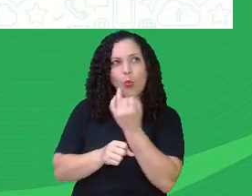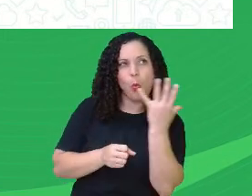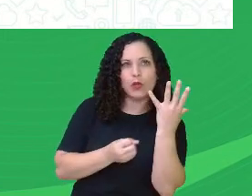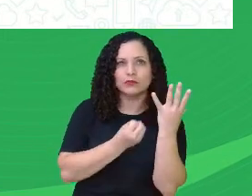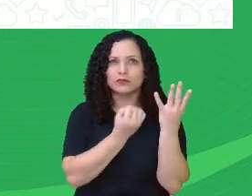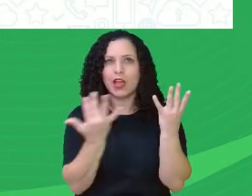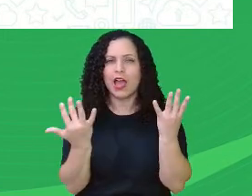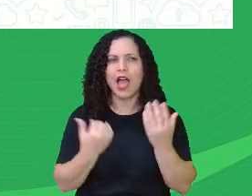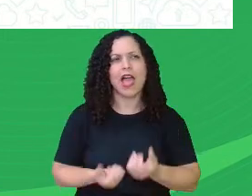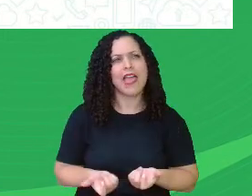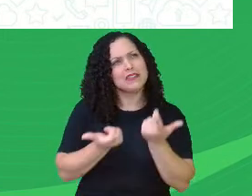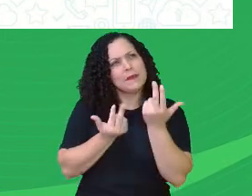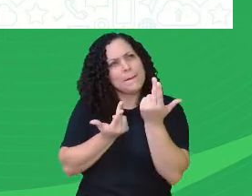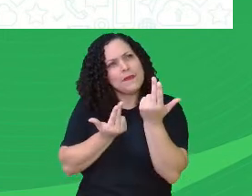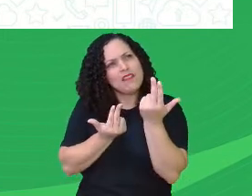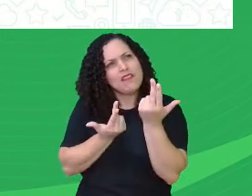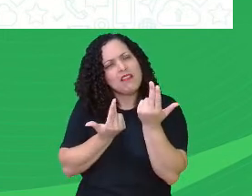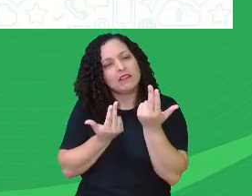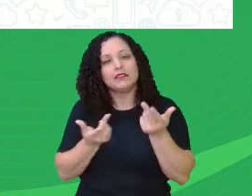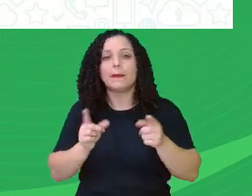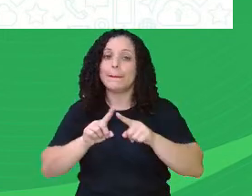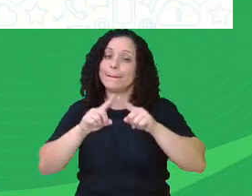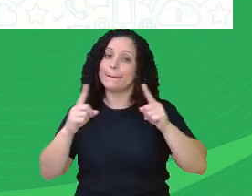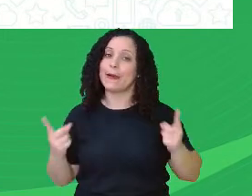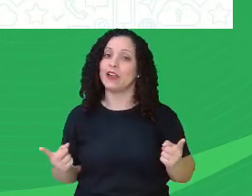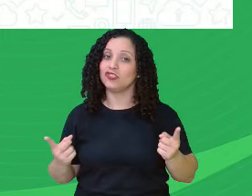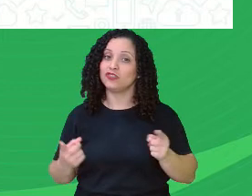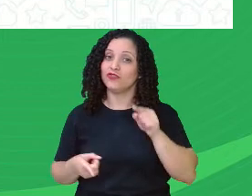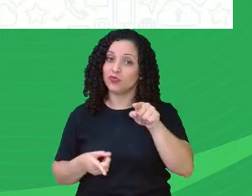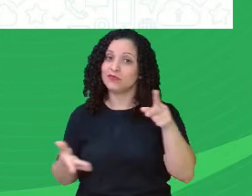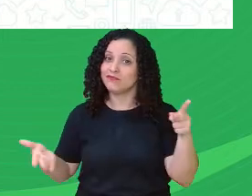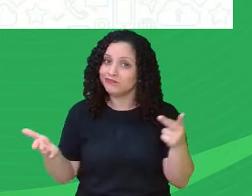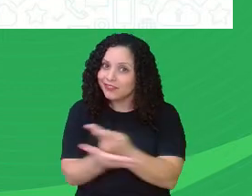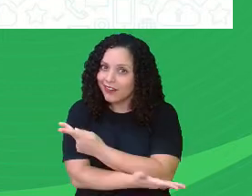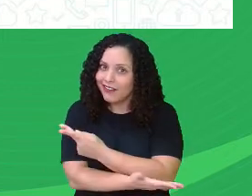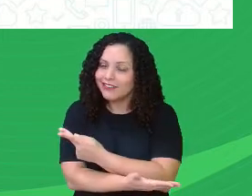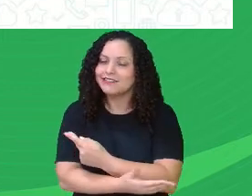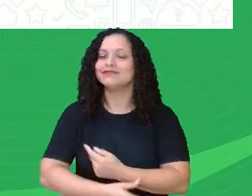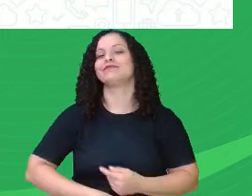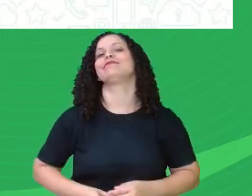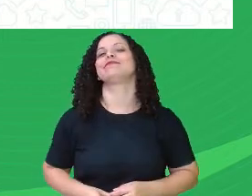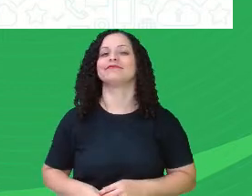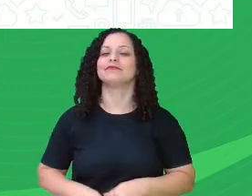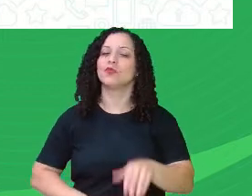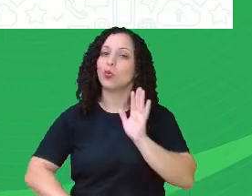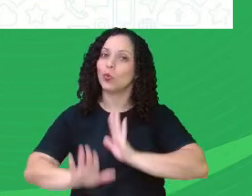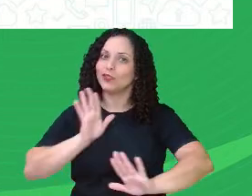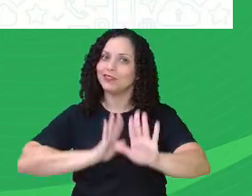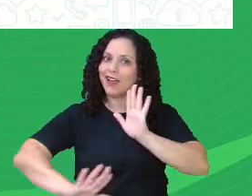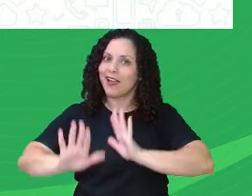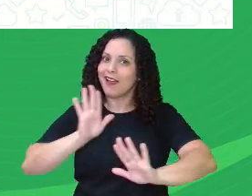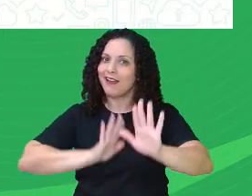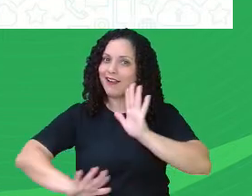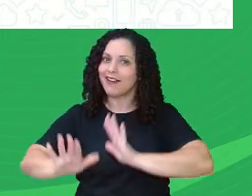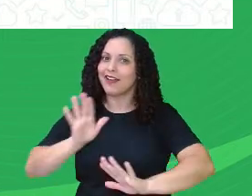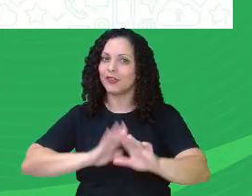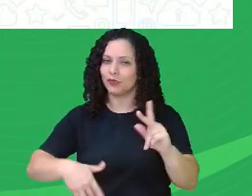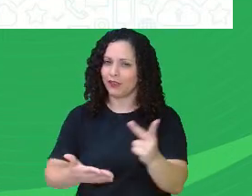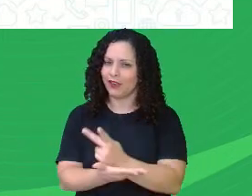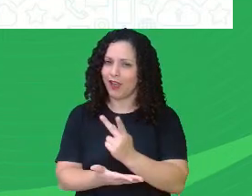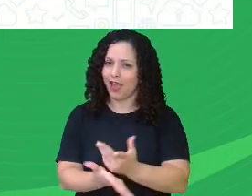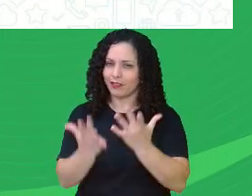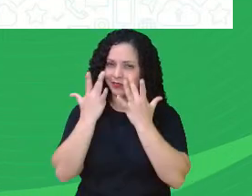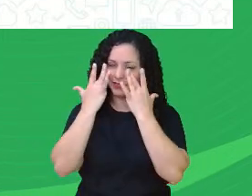mas parecia um cubo, mas parecia que você iria acertar. Exatamente. Cuidado para não cair nas cascas de